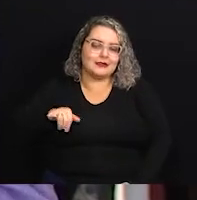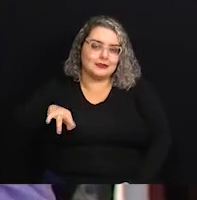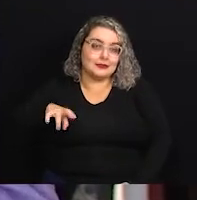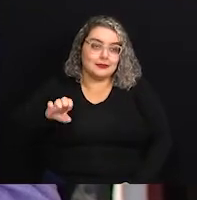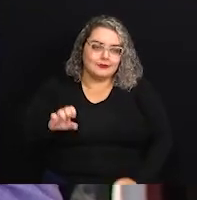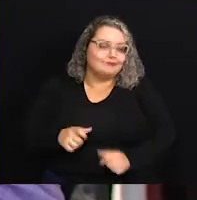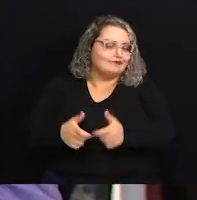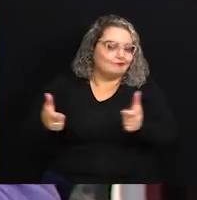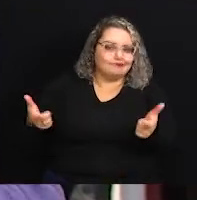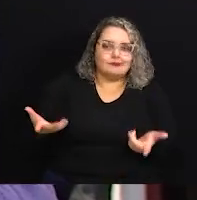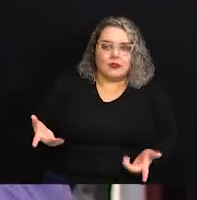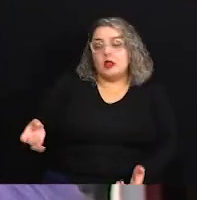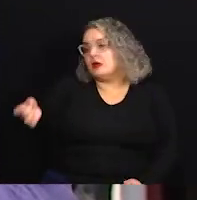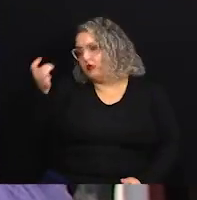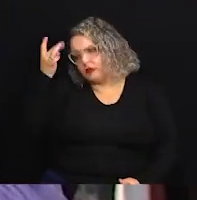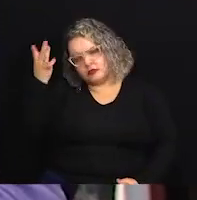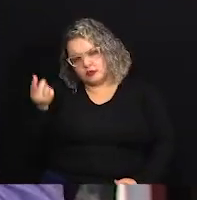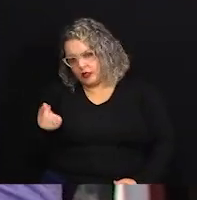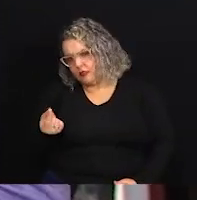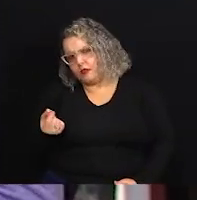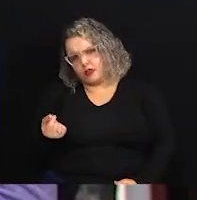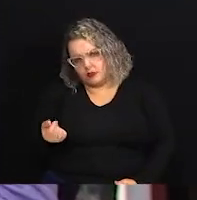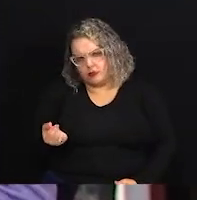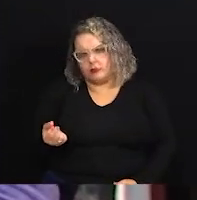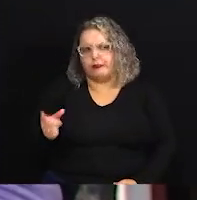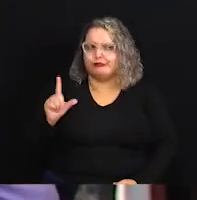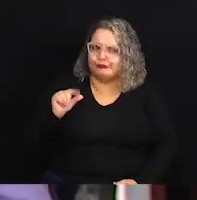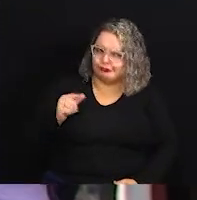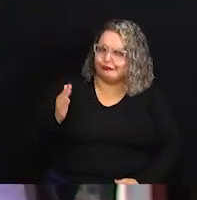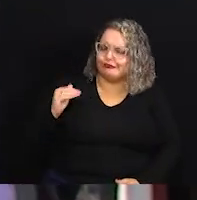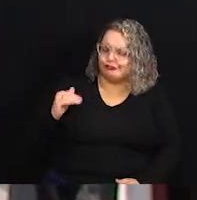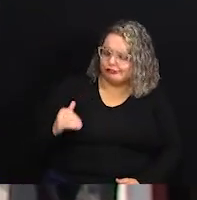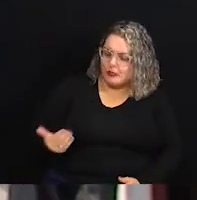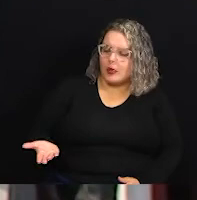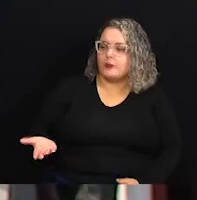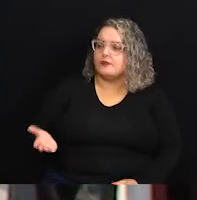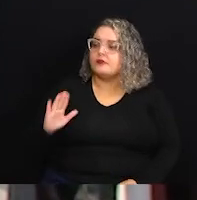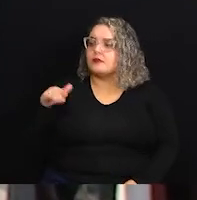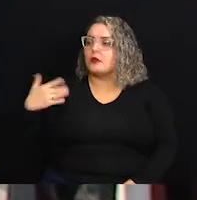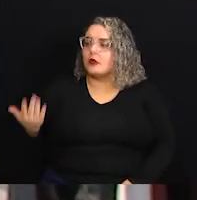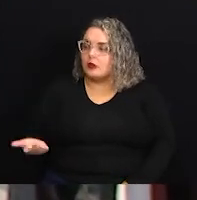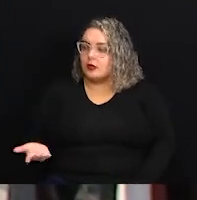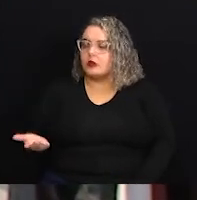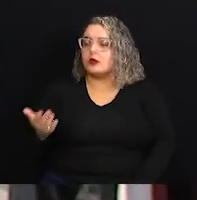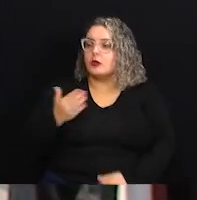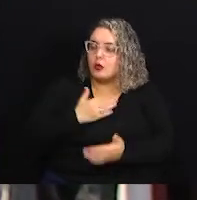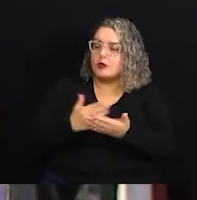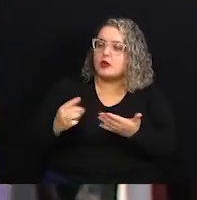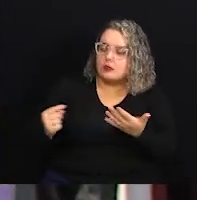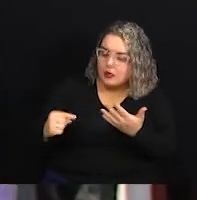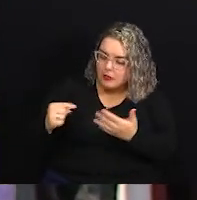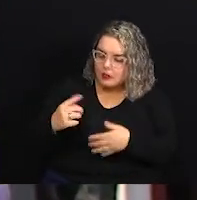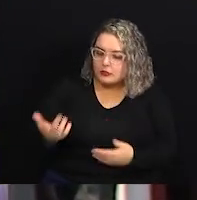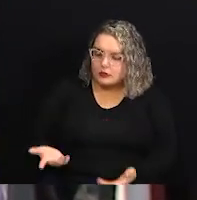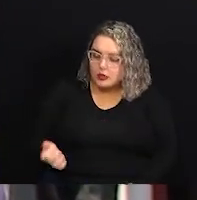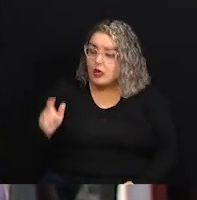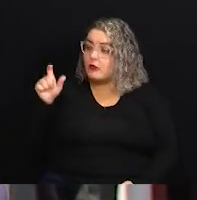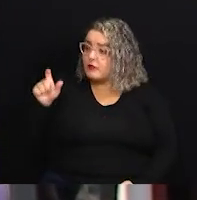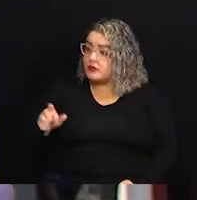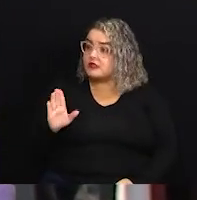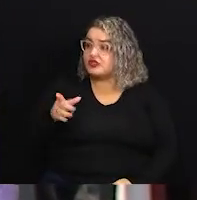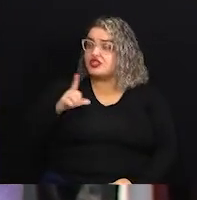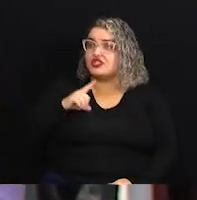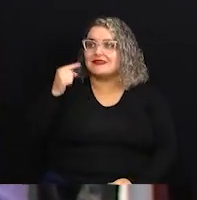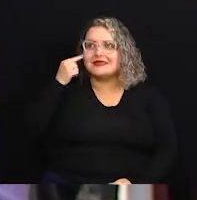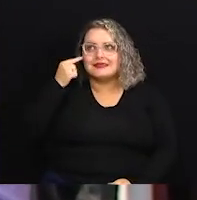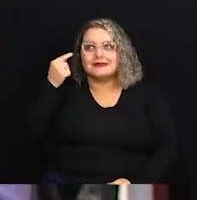também a facilidade nos valores que são bem mais em conta. Quando você começou por esses motivos, você